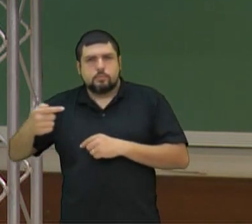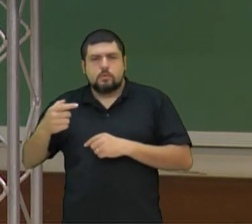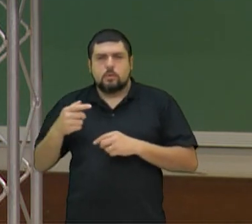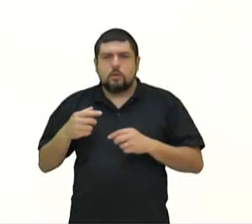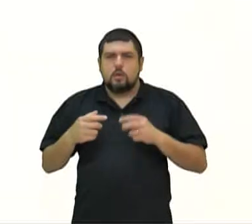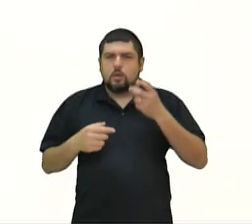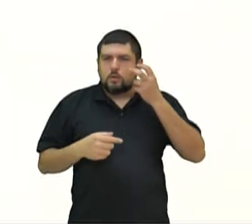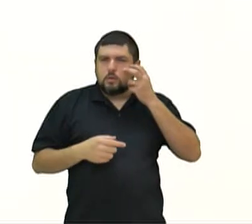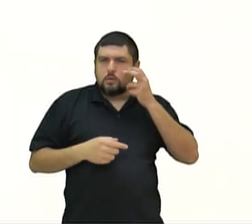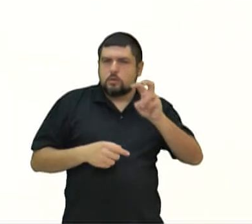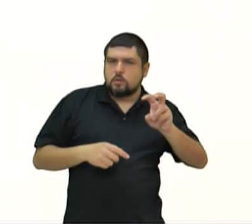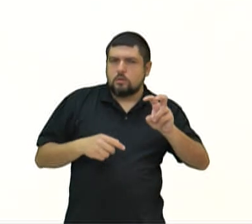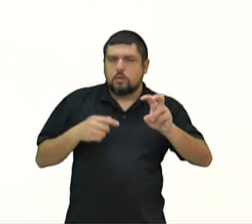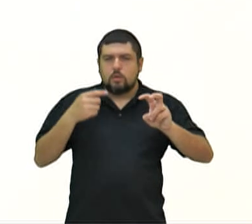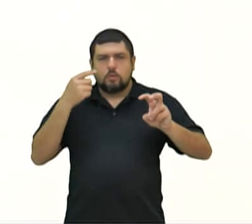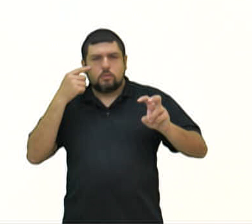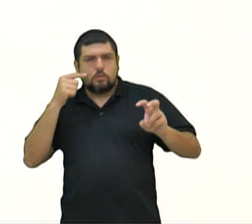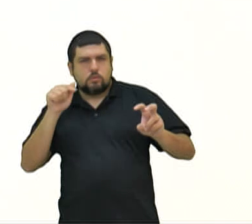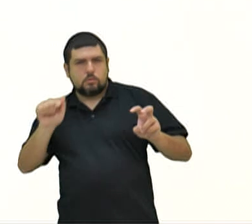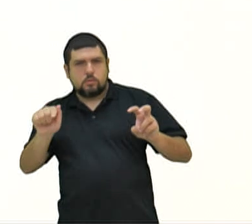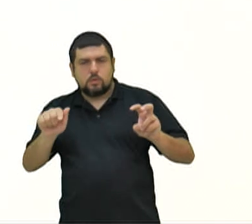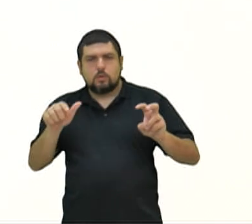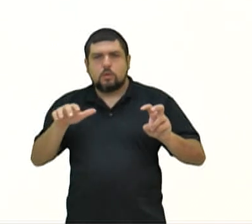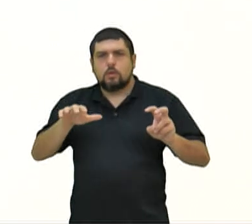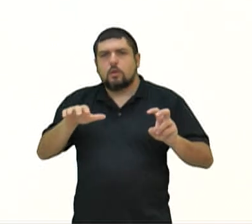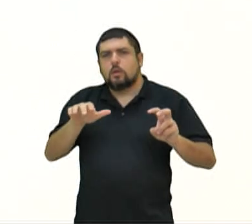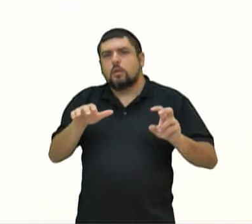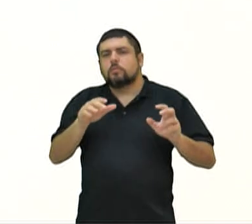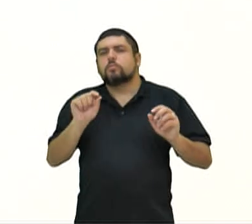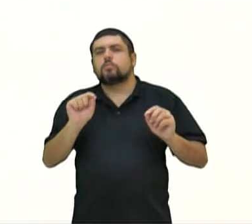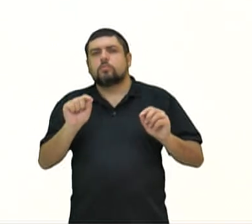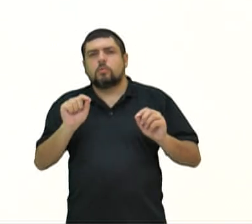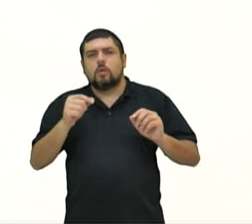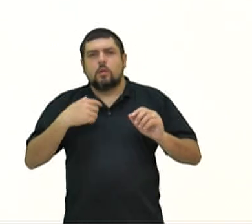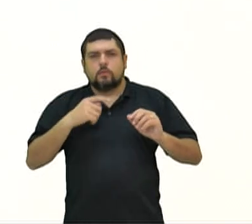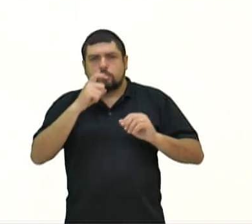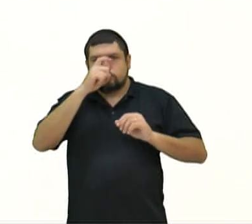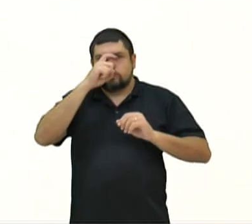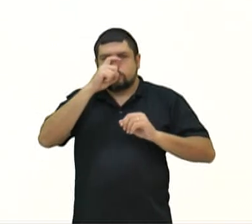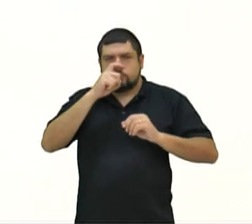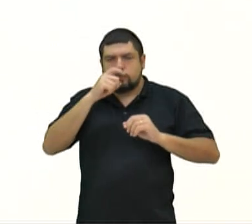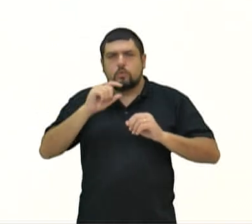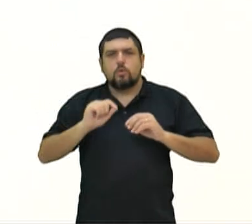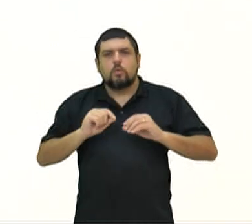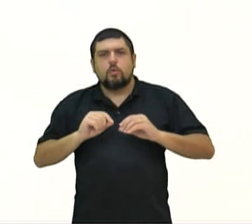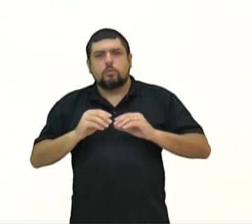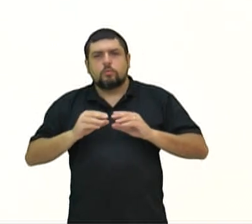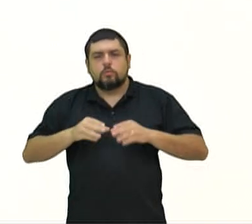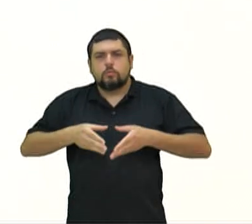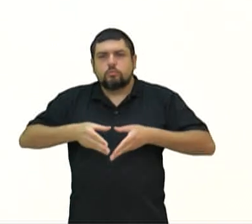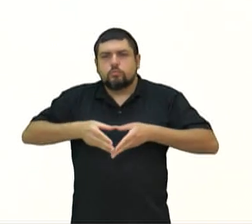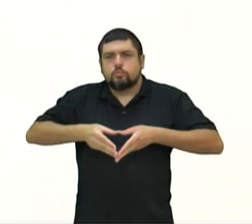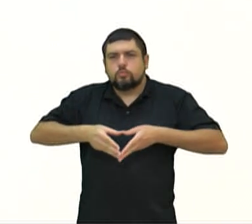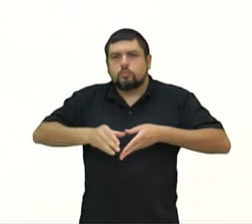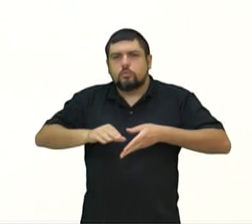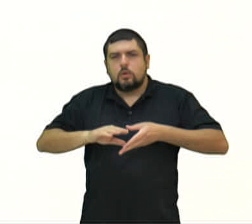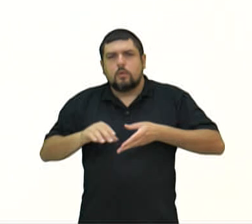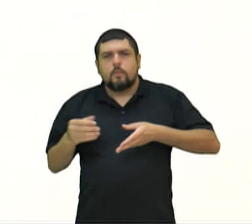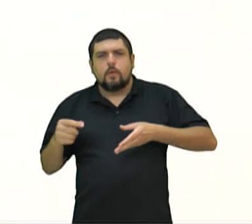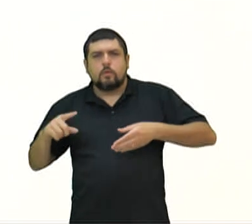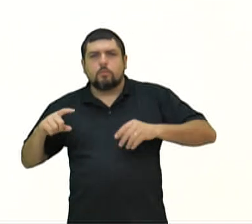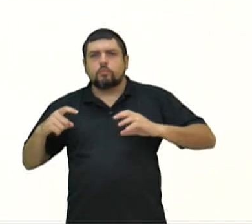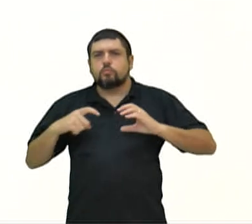7 dias, né, com eliminação de todo o material que vai ser expulso do útero, né, por não